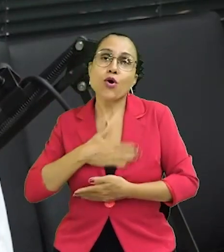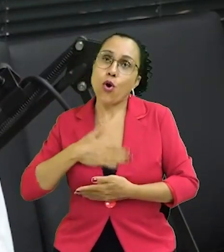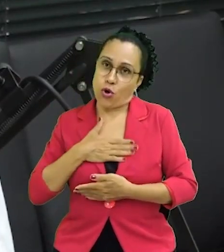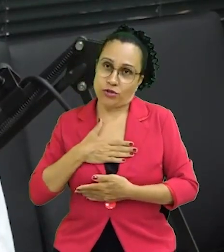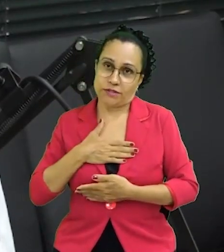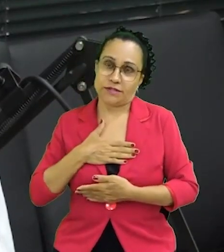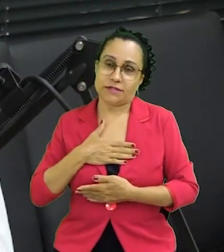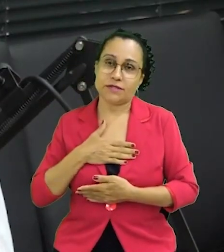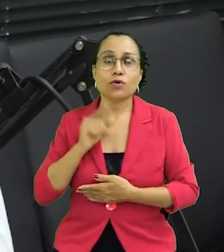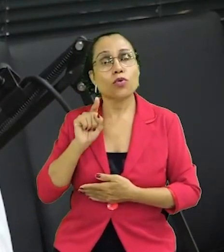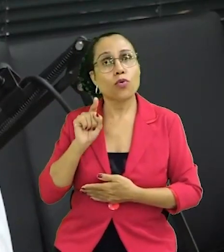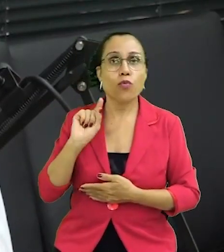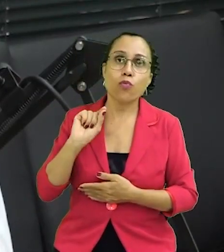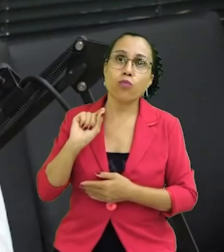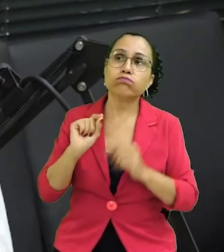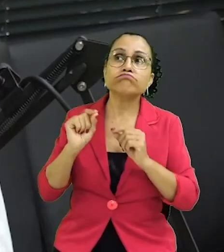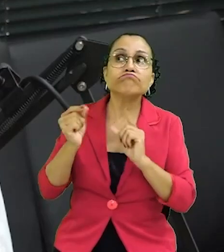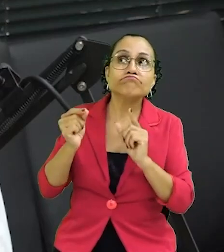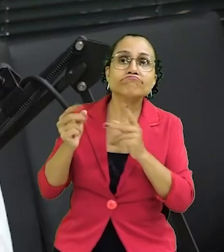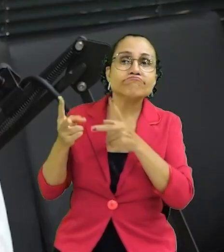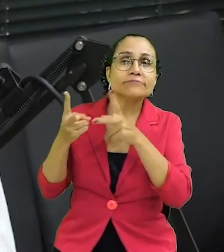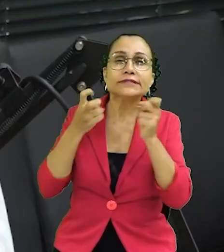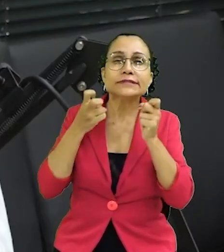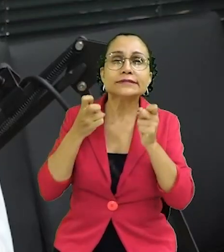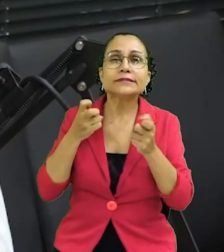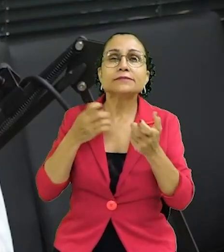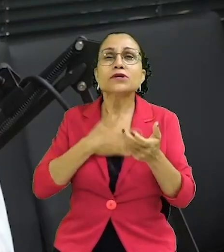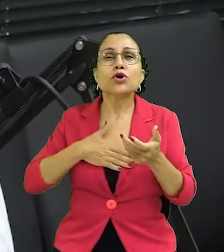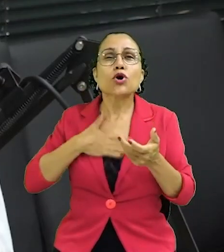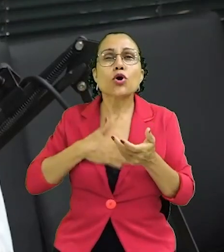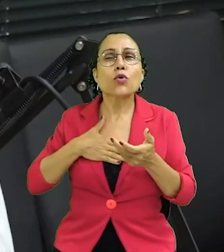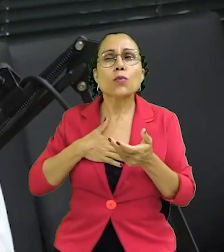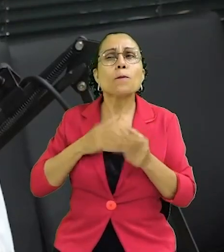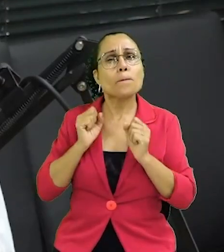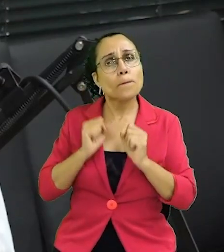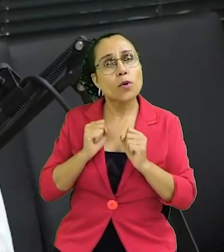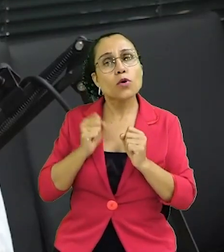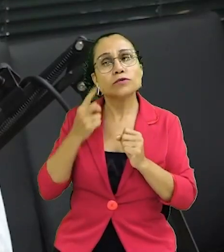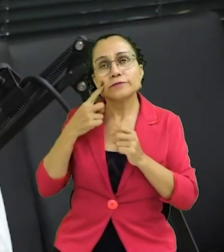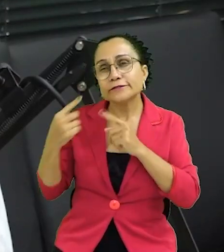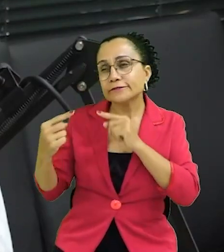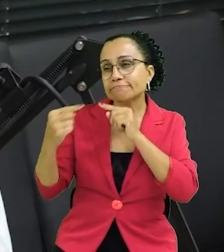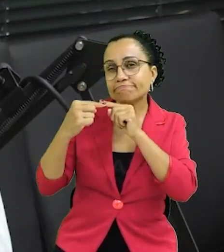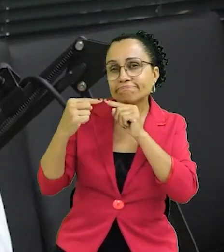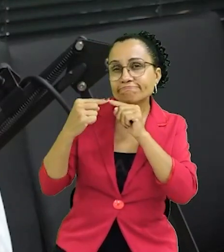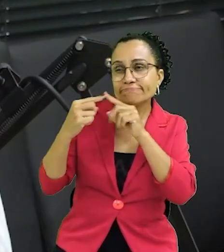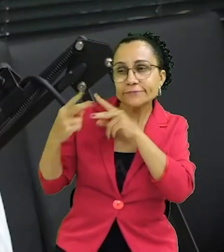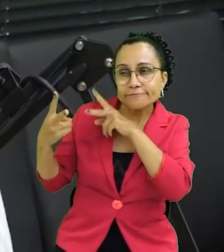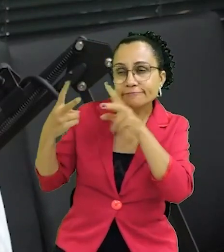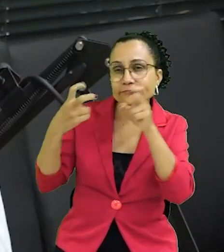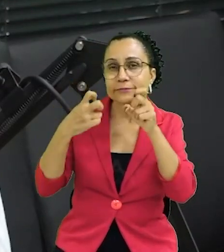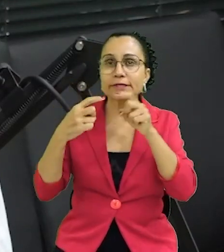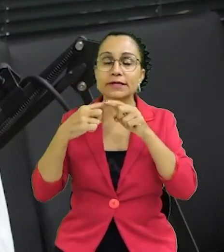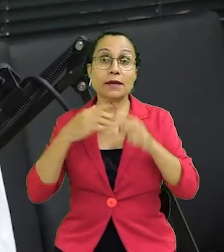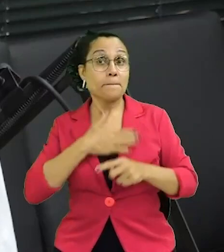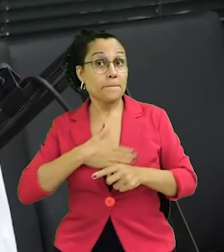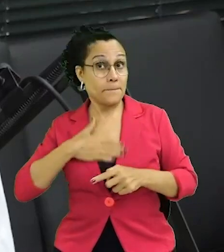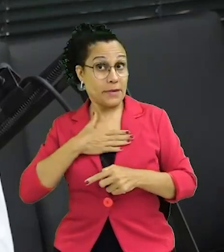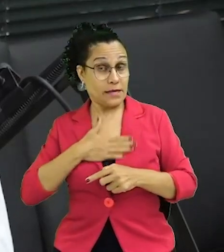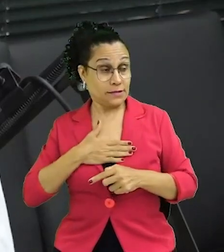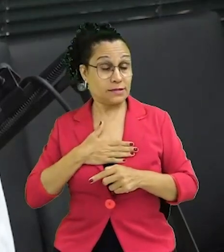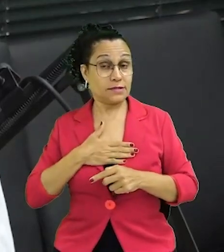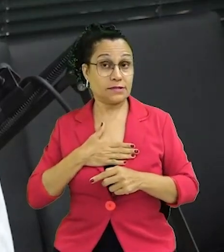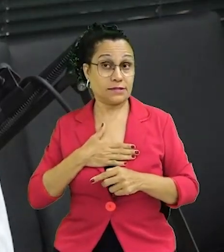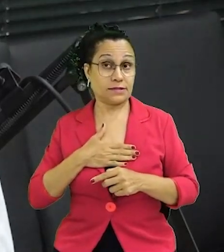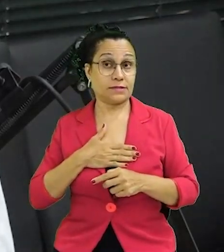antes, ou ache algo que você possa gostar, que você se identifique, que você sinta prazer. Como eu dei o